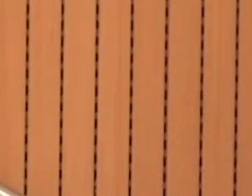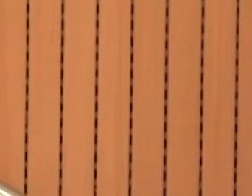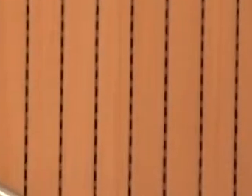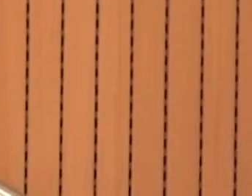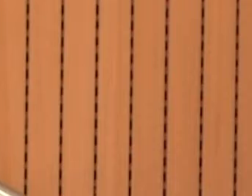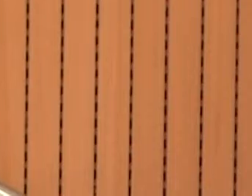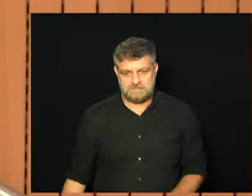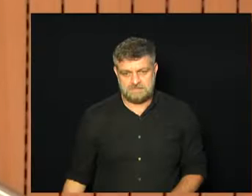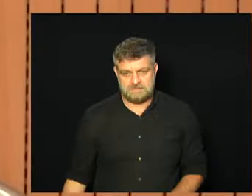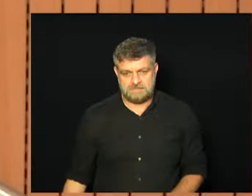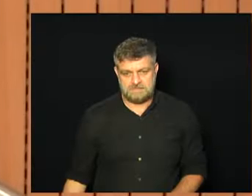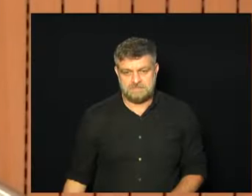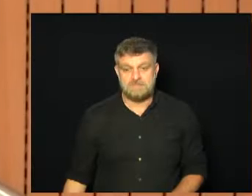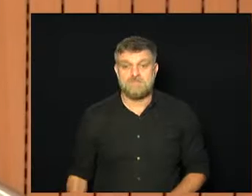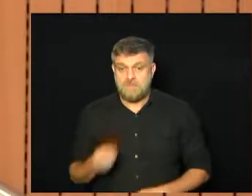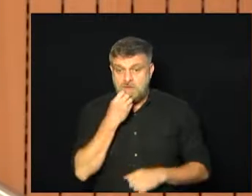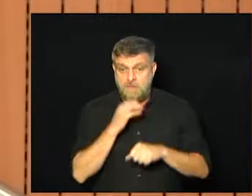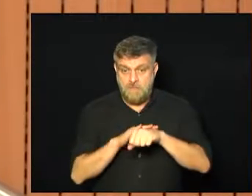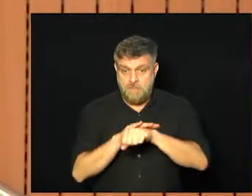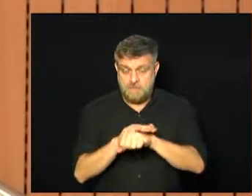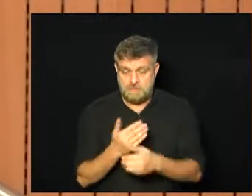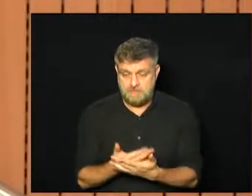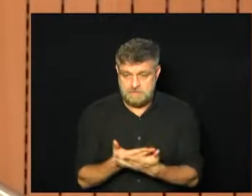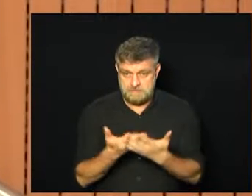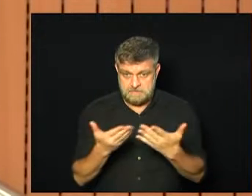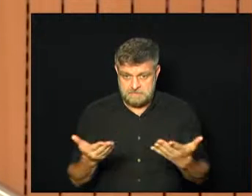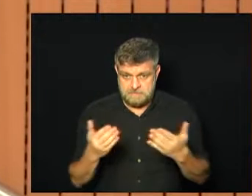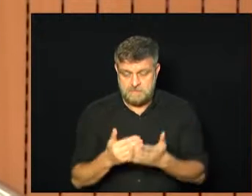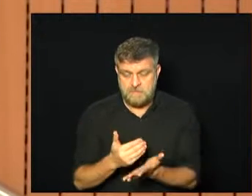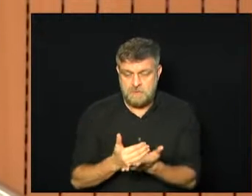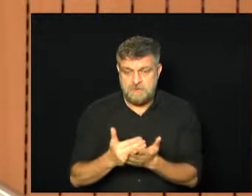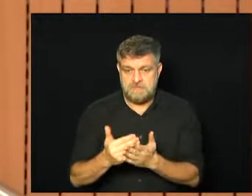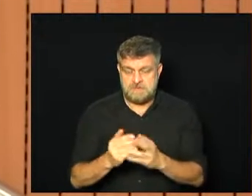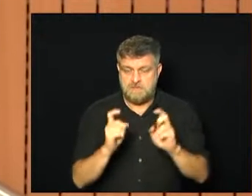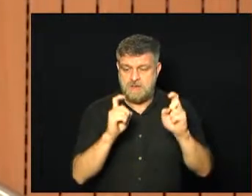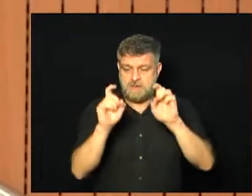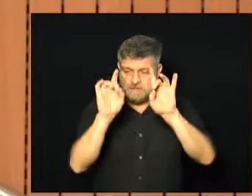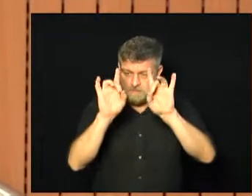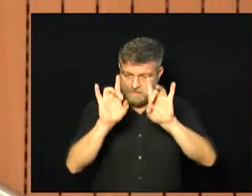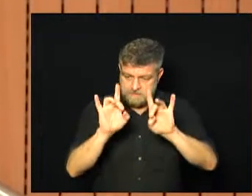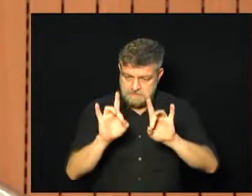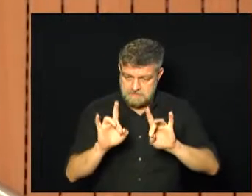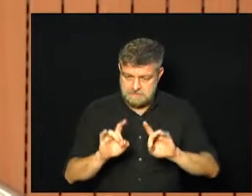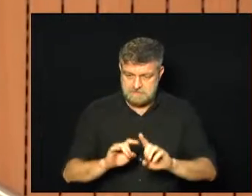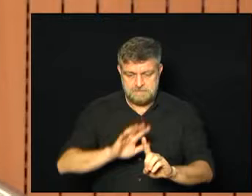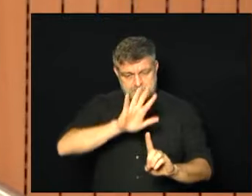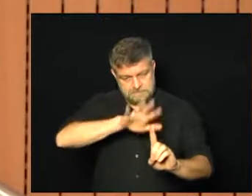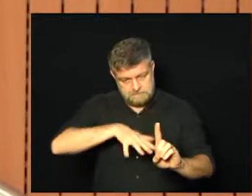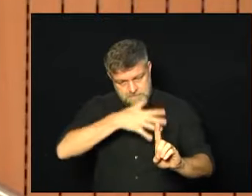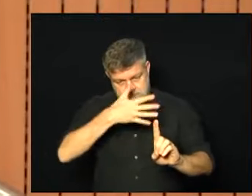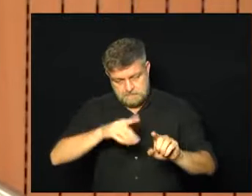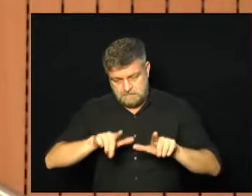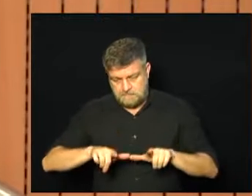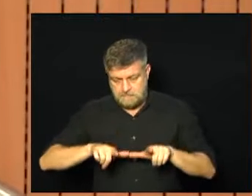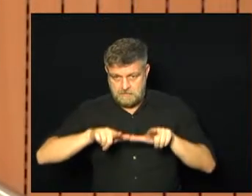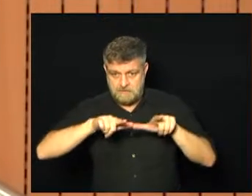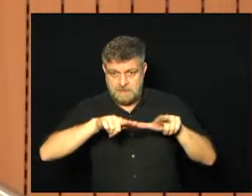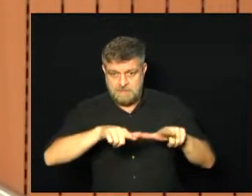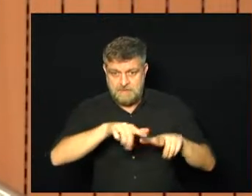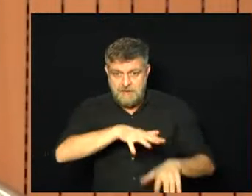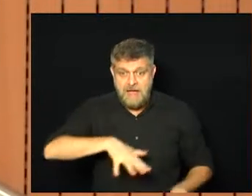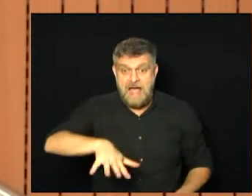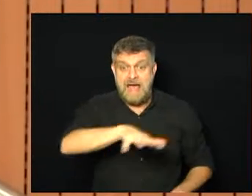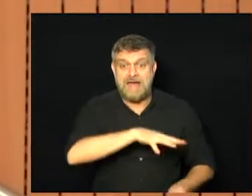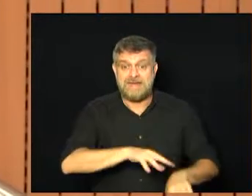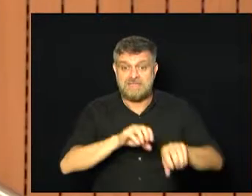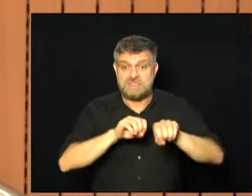instante a reunião solene da Câmara Municipal de Campinas para homenagear com entrega de Diploma de Mérito Educacional